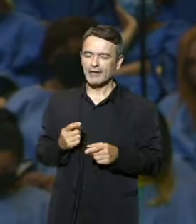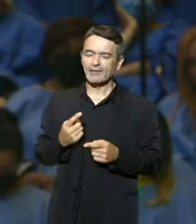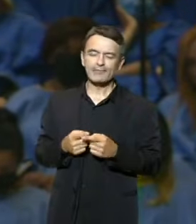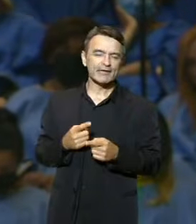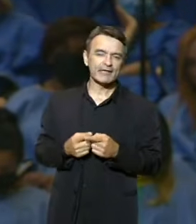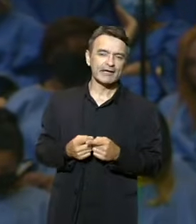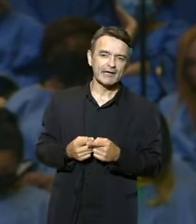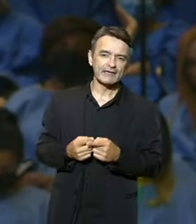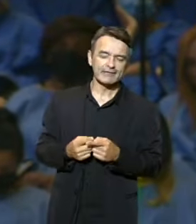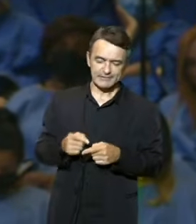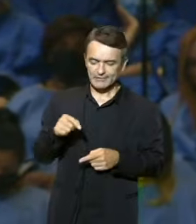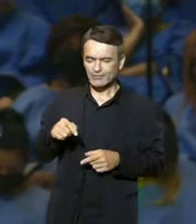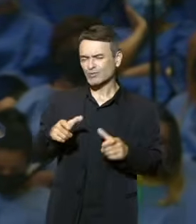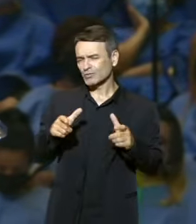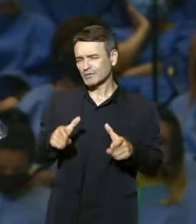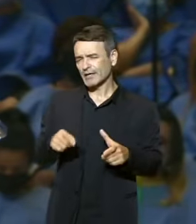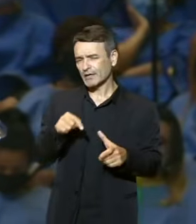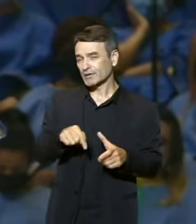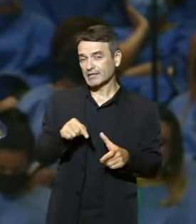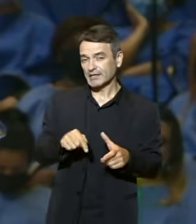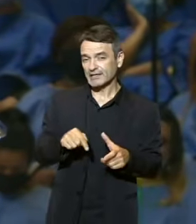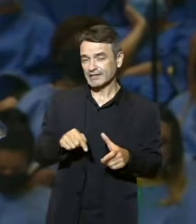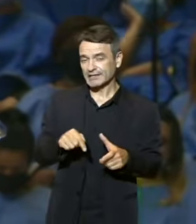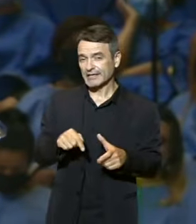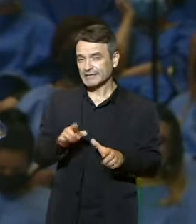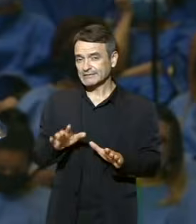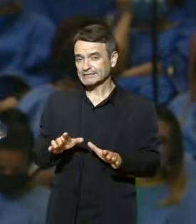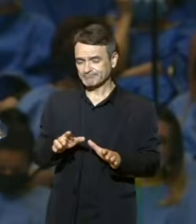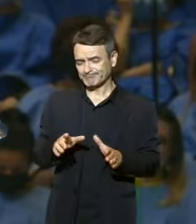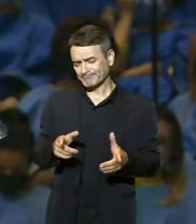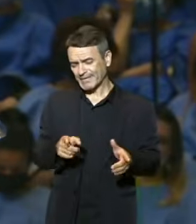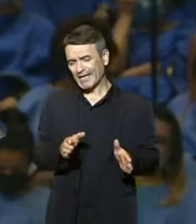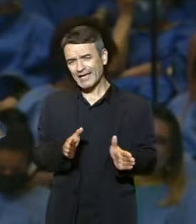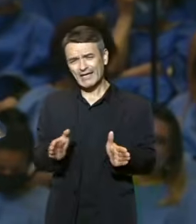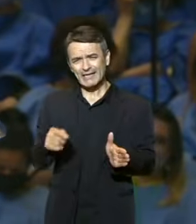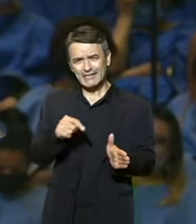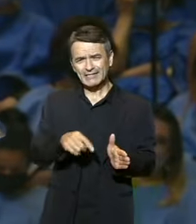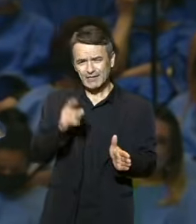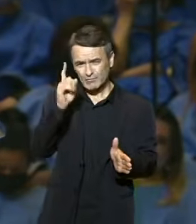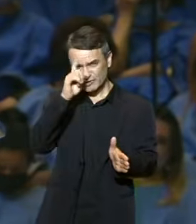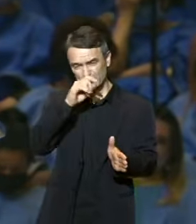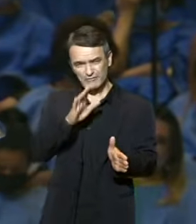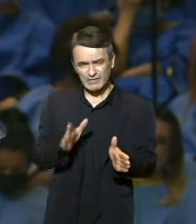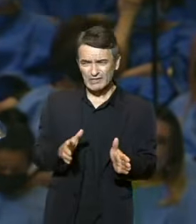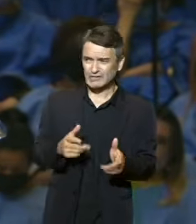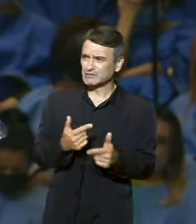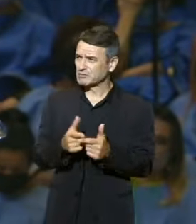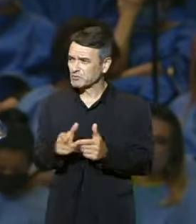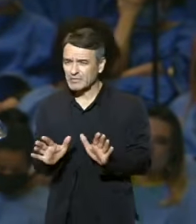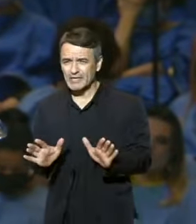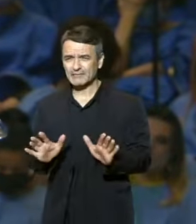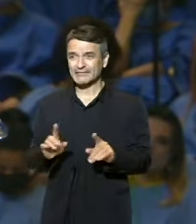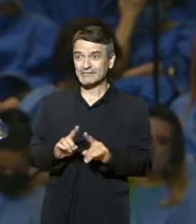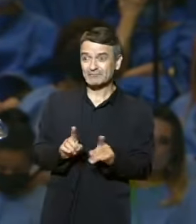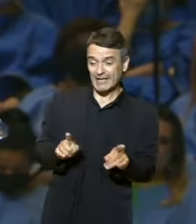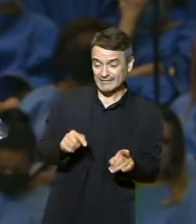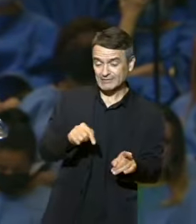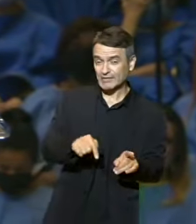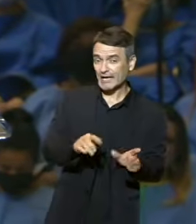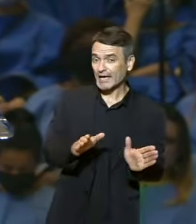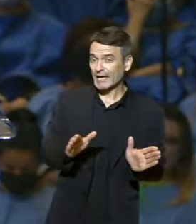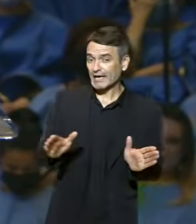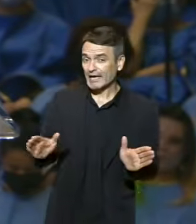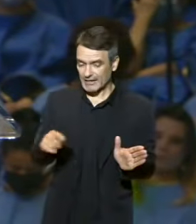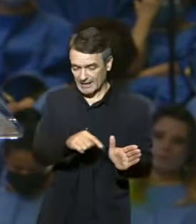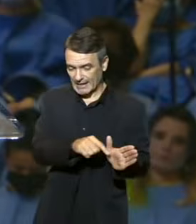o caminho de deserto não é caminho de abundância, é caminho de experimentar a